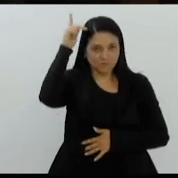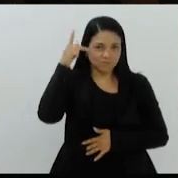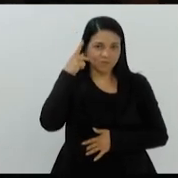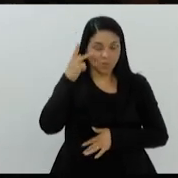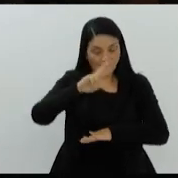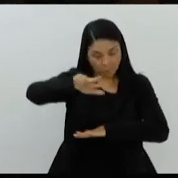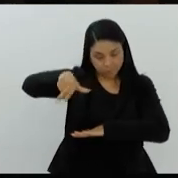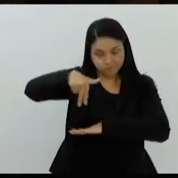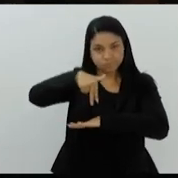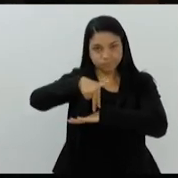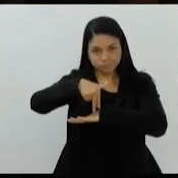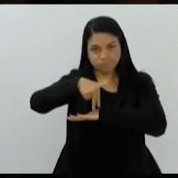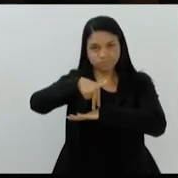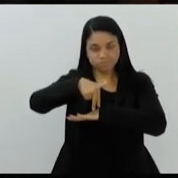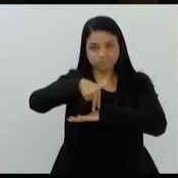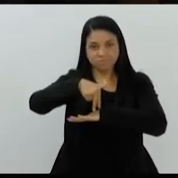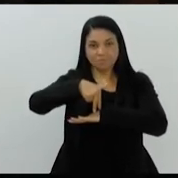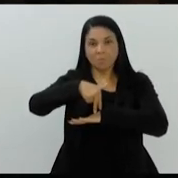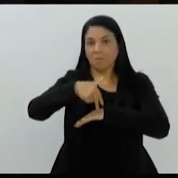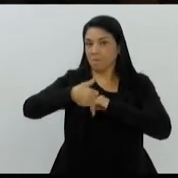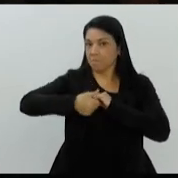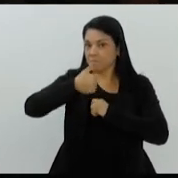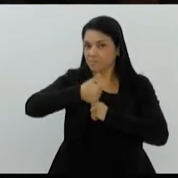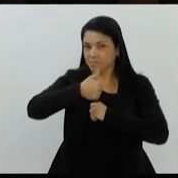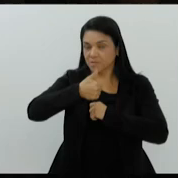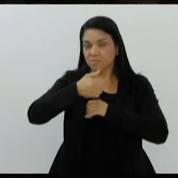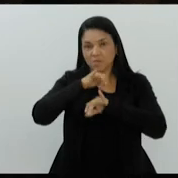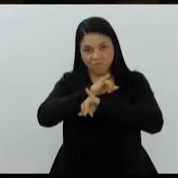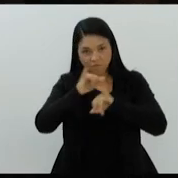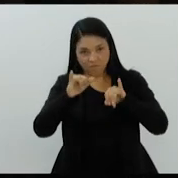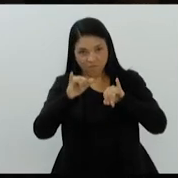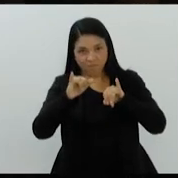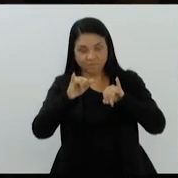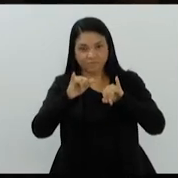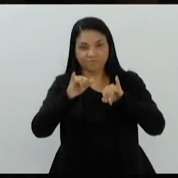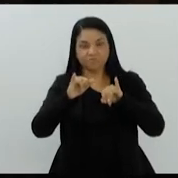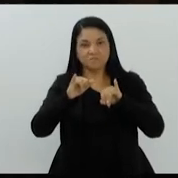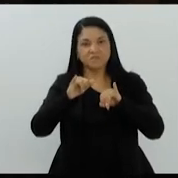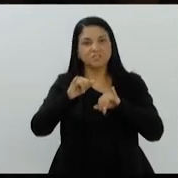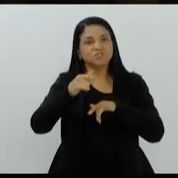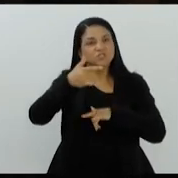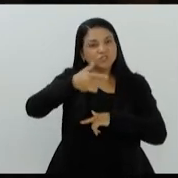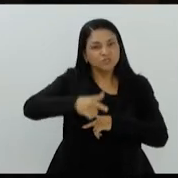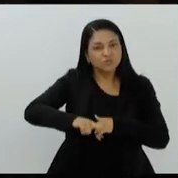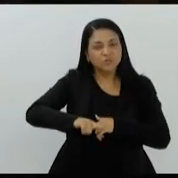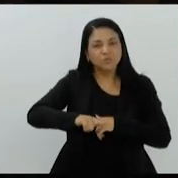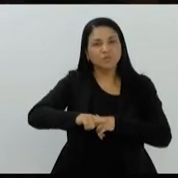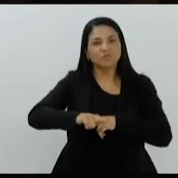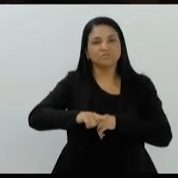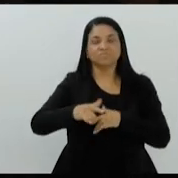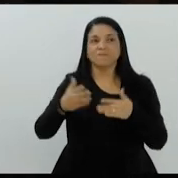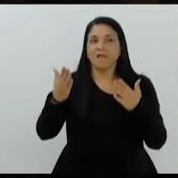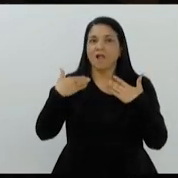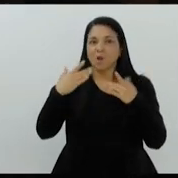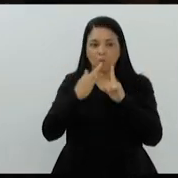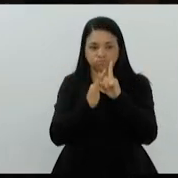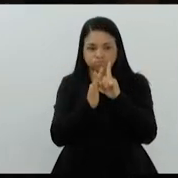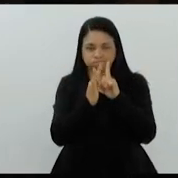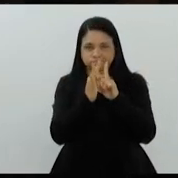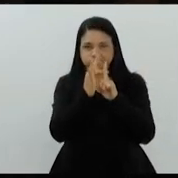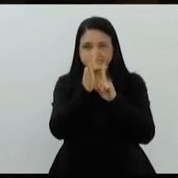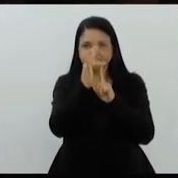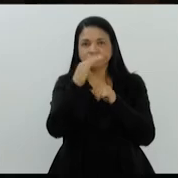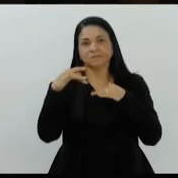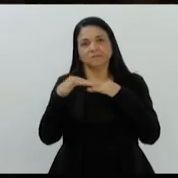tribuna, em primeiro lugar, para dizer que temos mais um dia de recorde de calor na cidade do